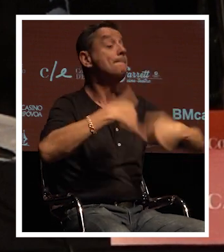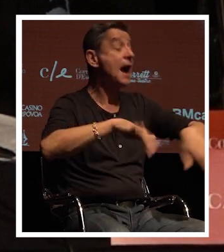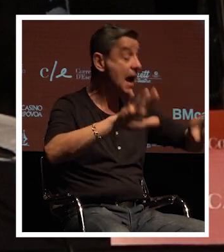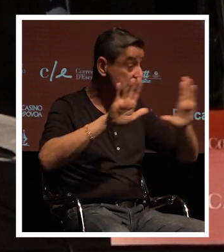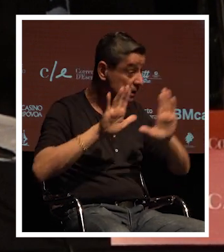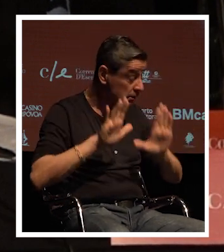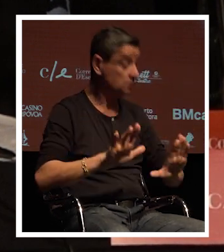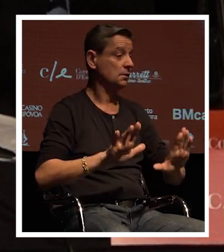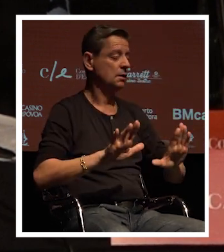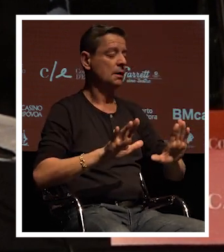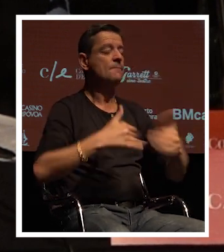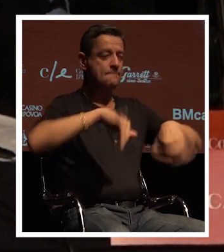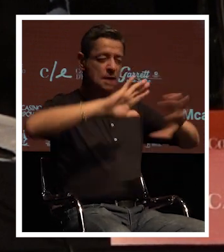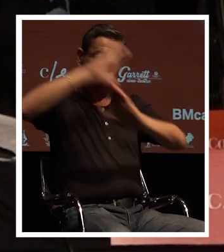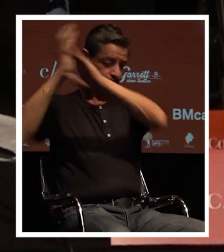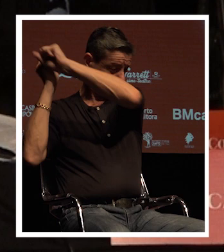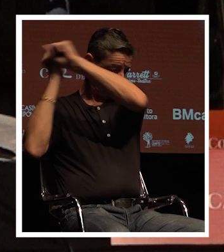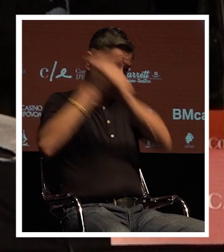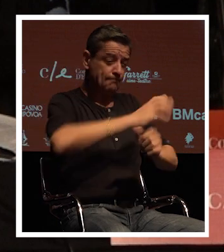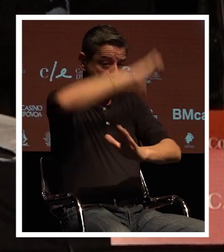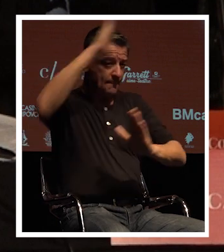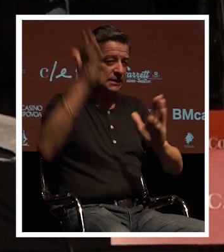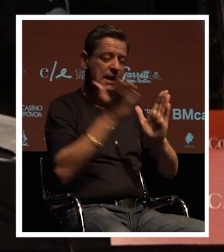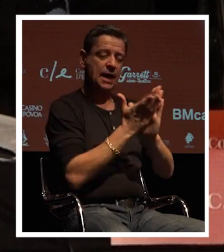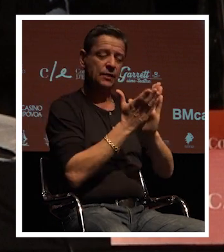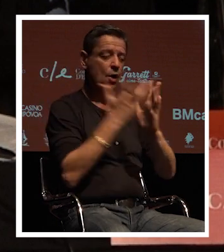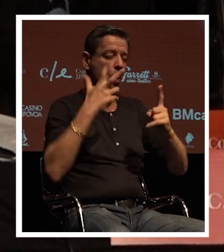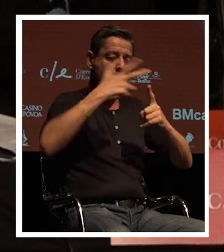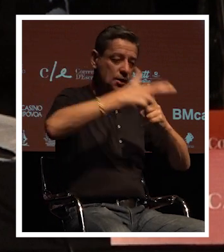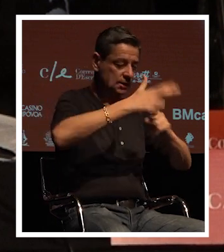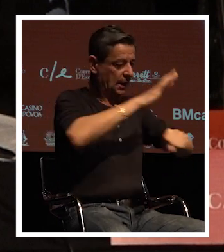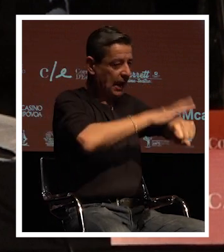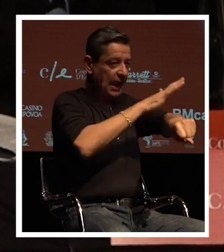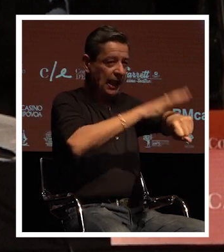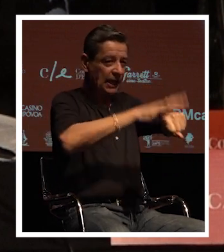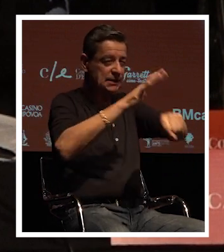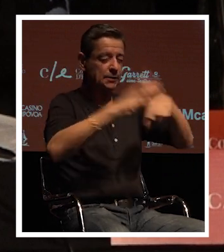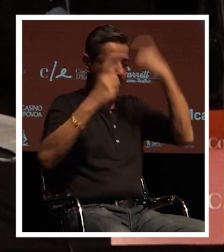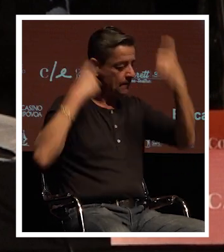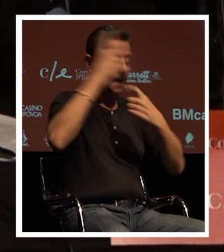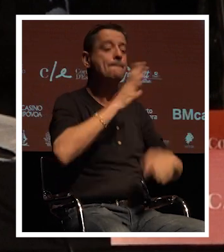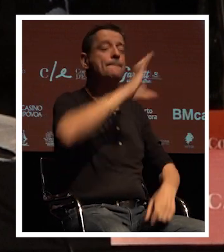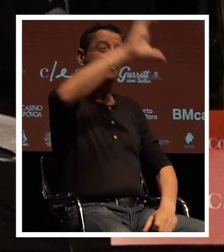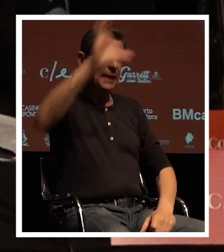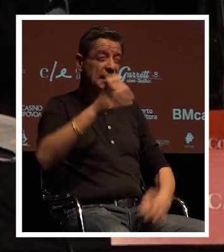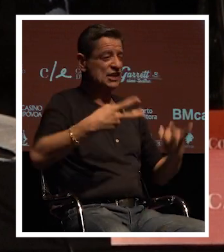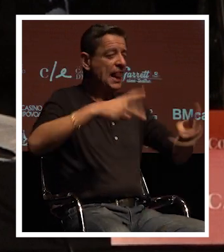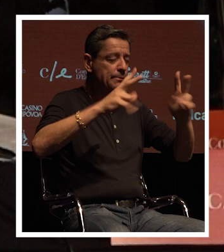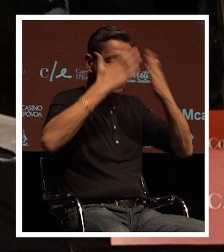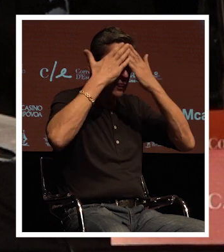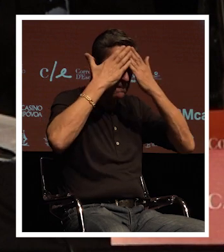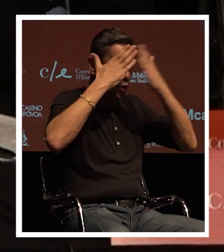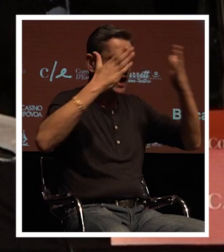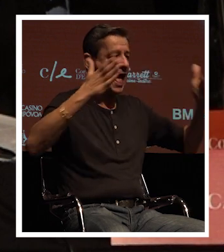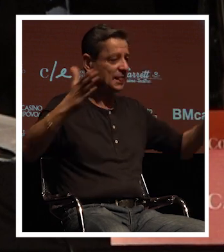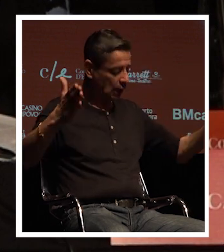mas não há Machado que corta Raí ao pensamento Há porque mesmo em países livres e Democráticos